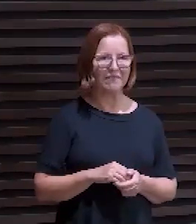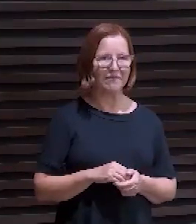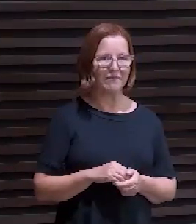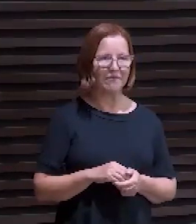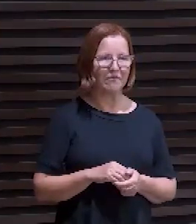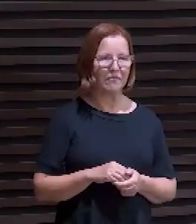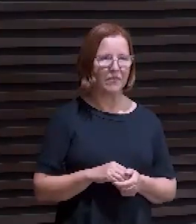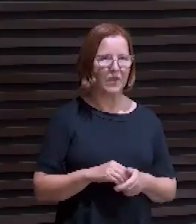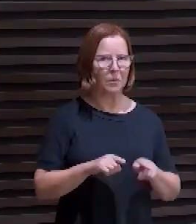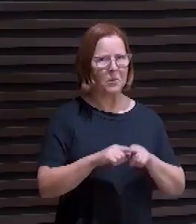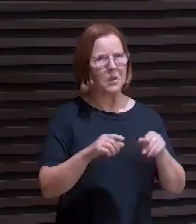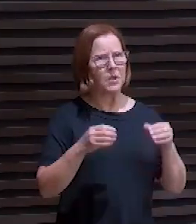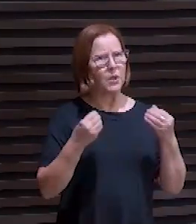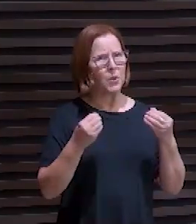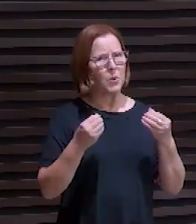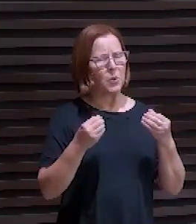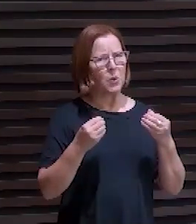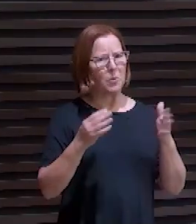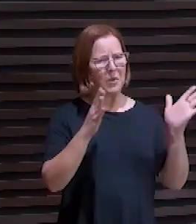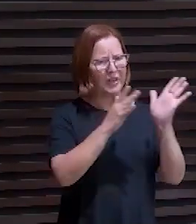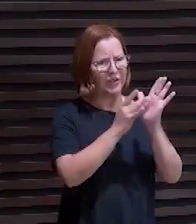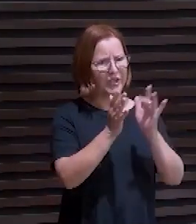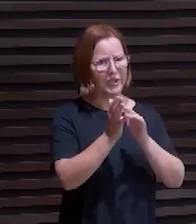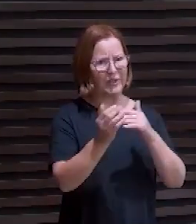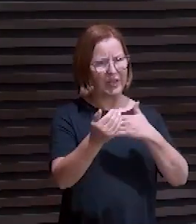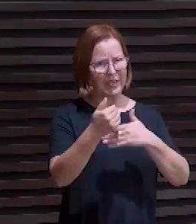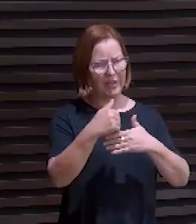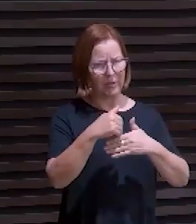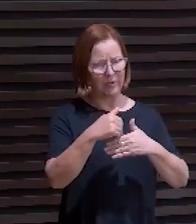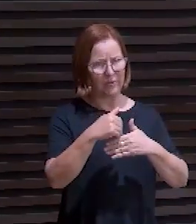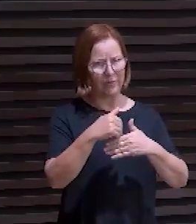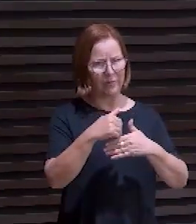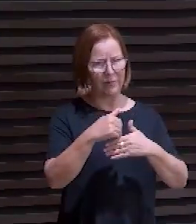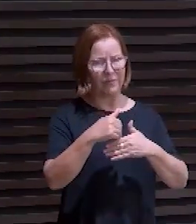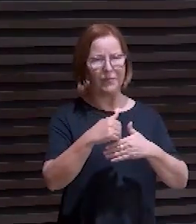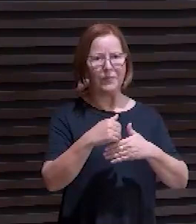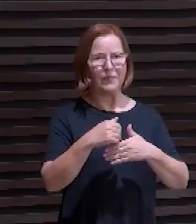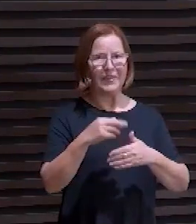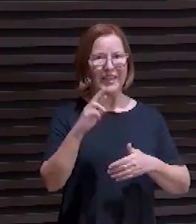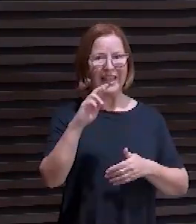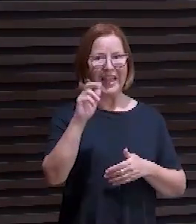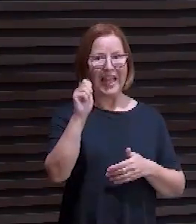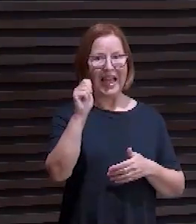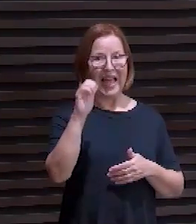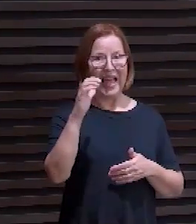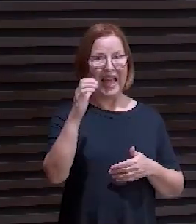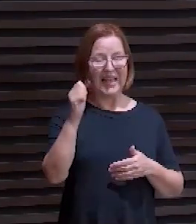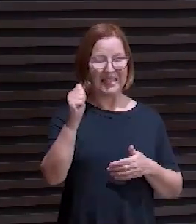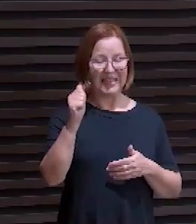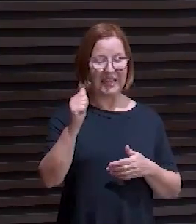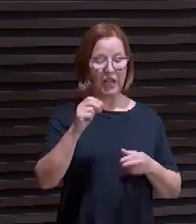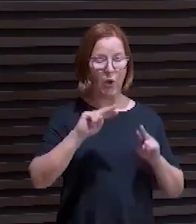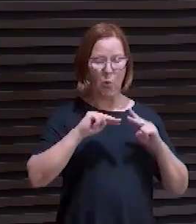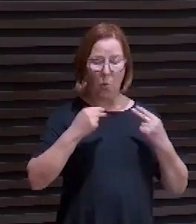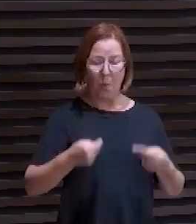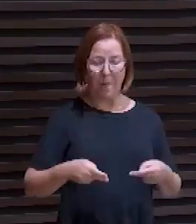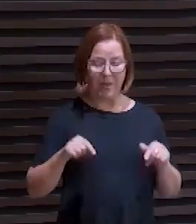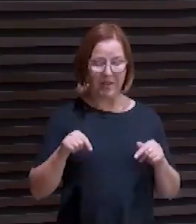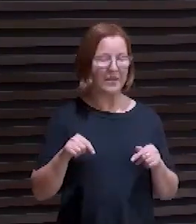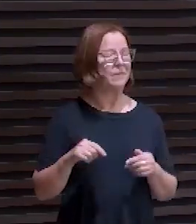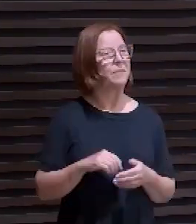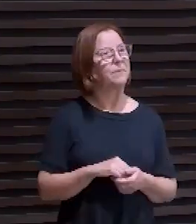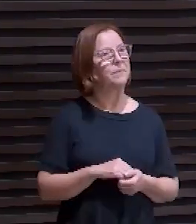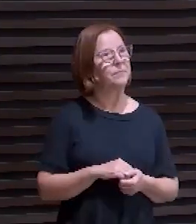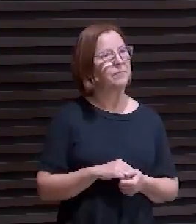Mas como é que ele entrou? Na raça humana, caída. Eu já dei